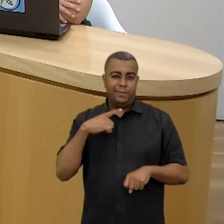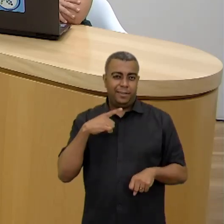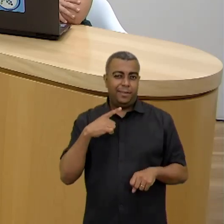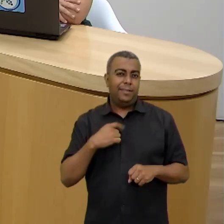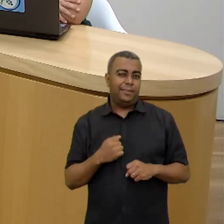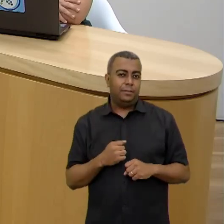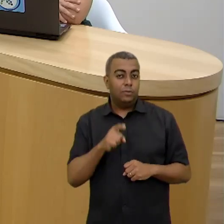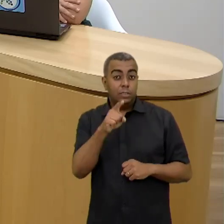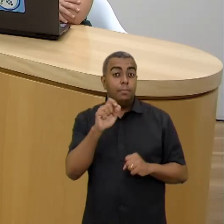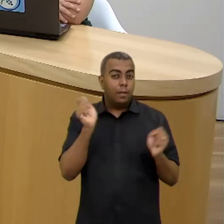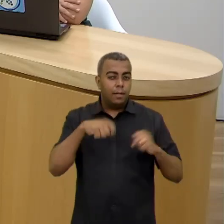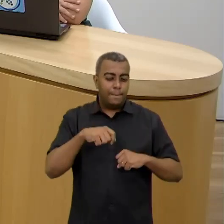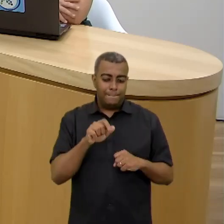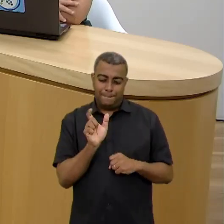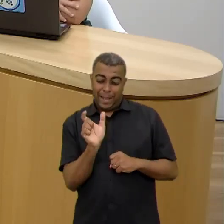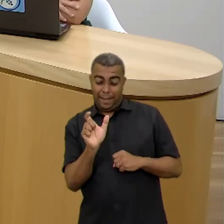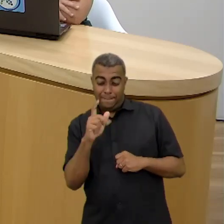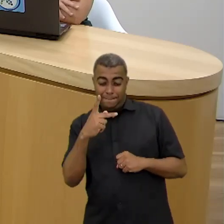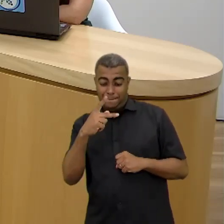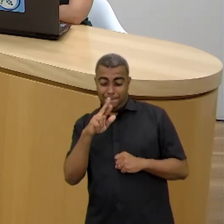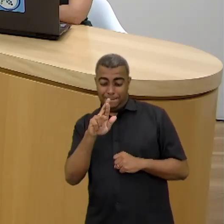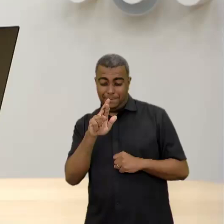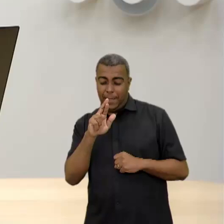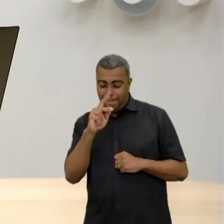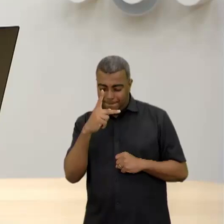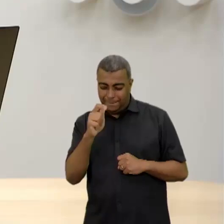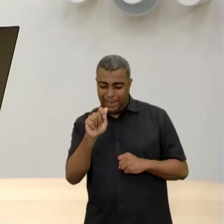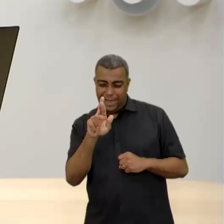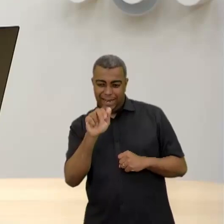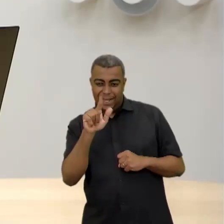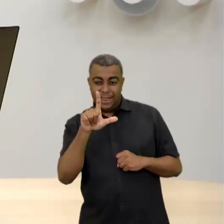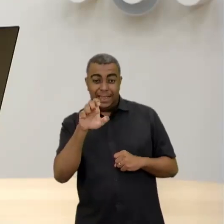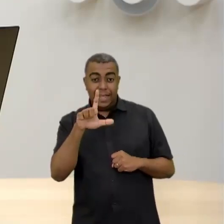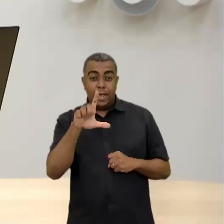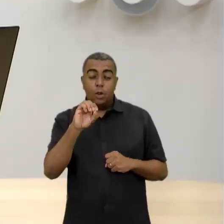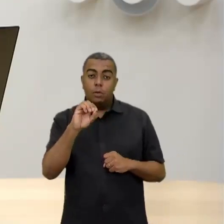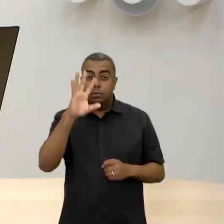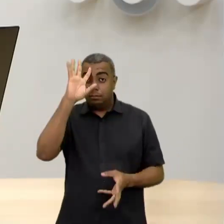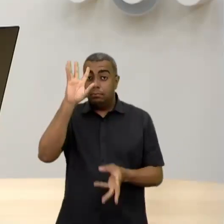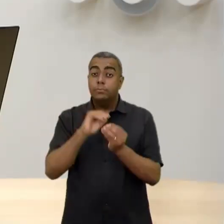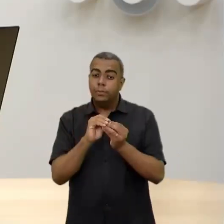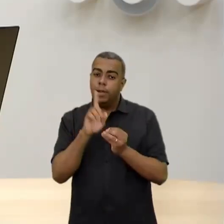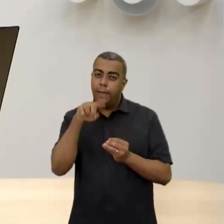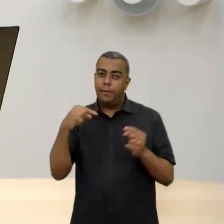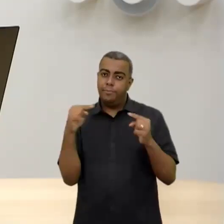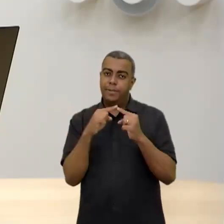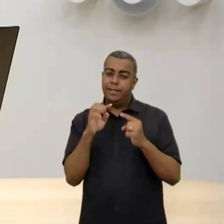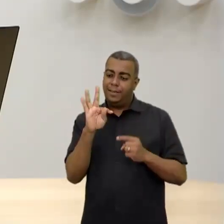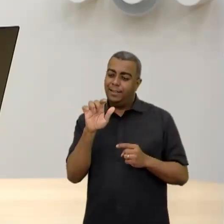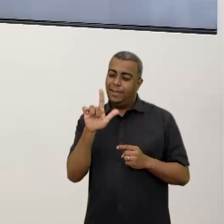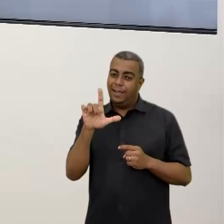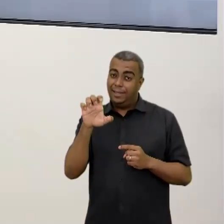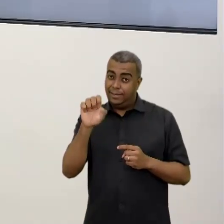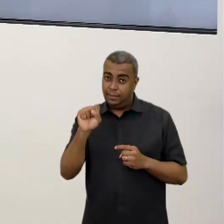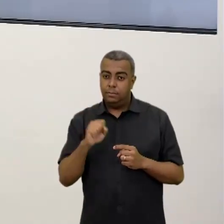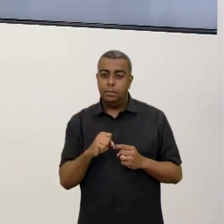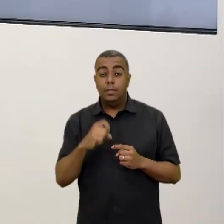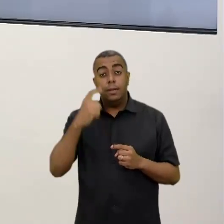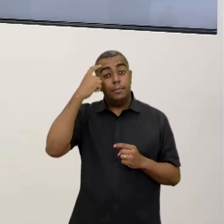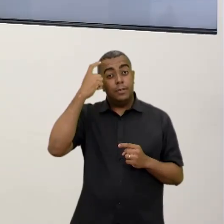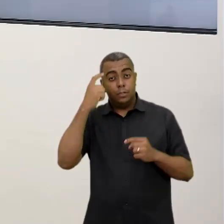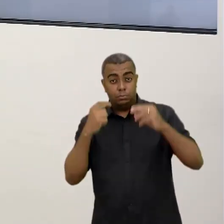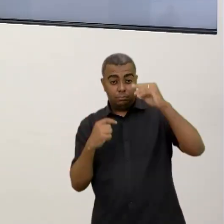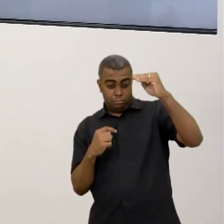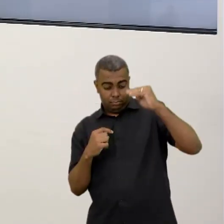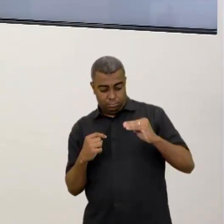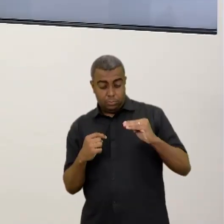eu já vou desconfiar. Correto. Beleza? Porque se for mesmo, a gente já vai pensar nas proporções. A gente tem que montar duas